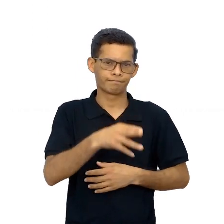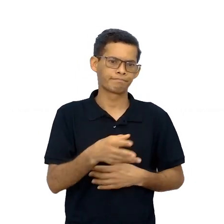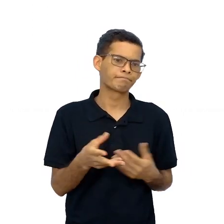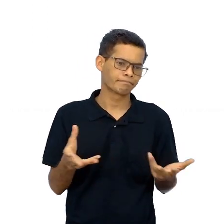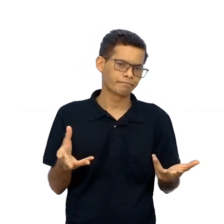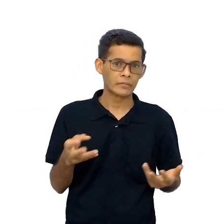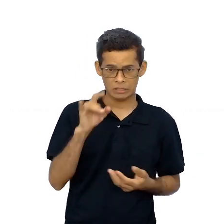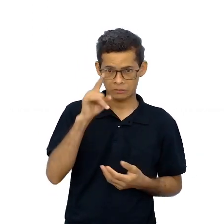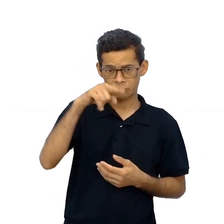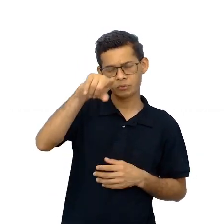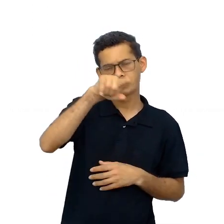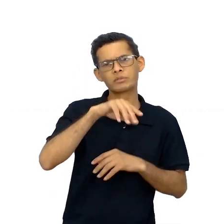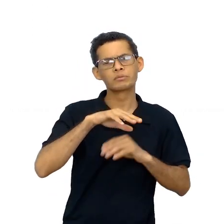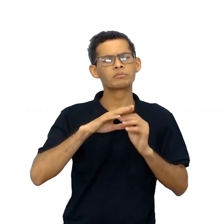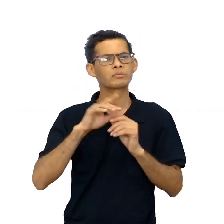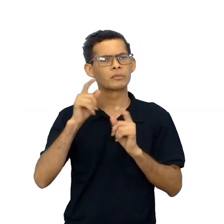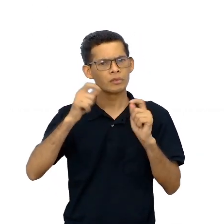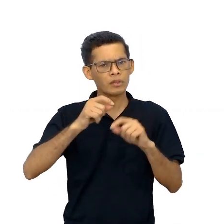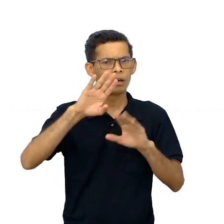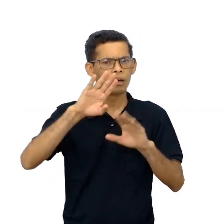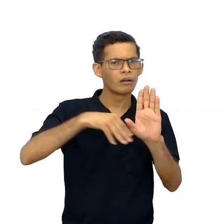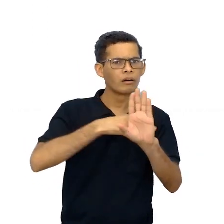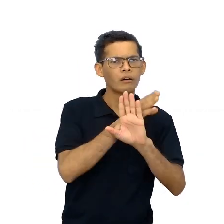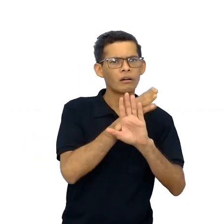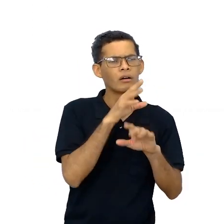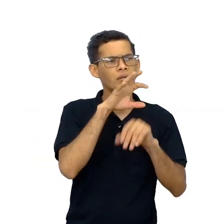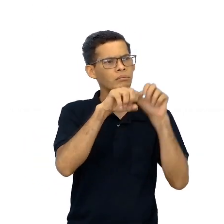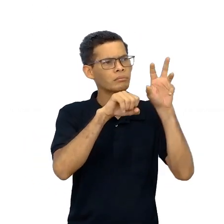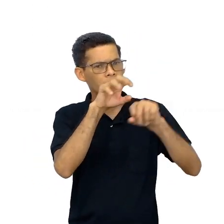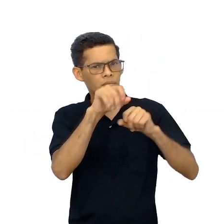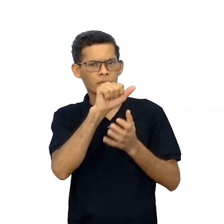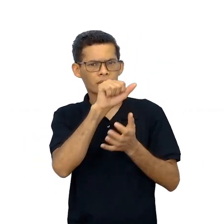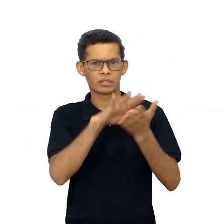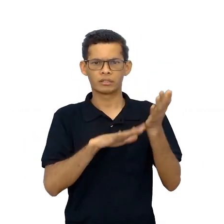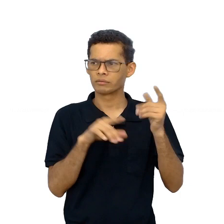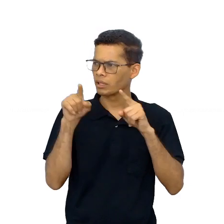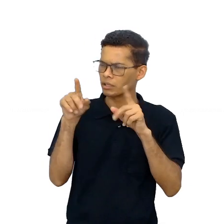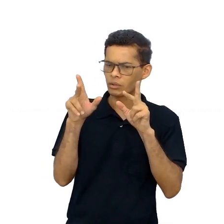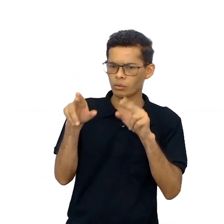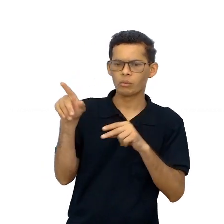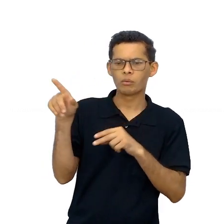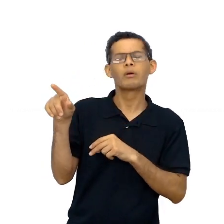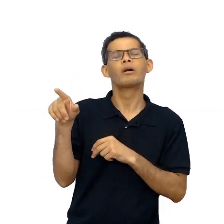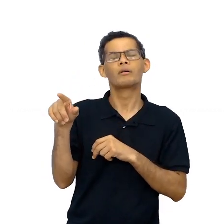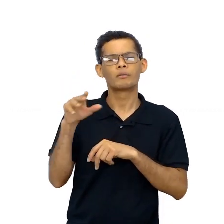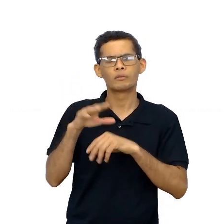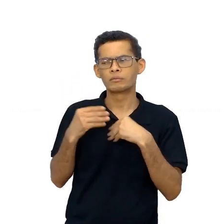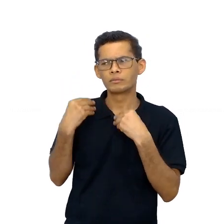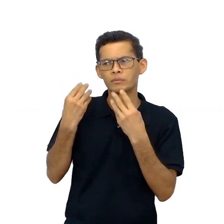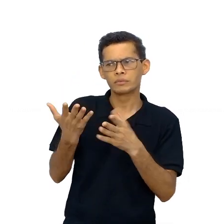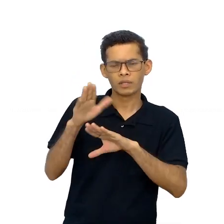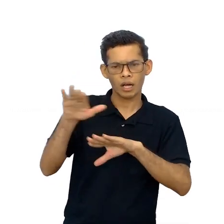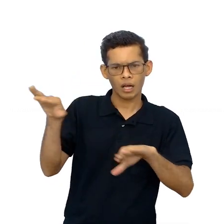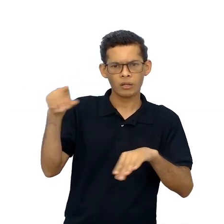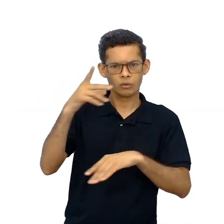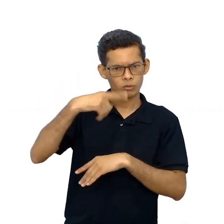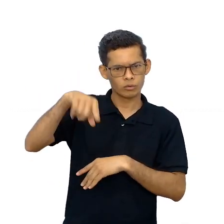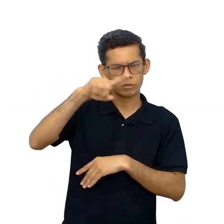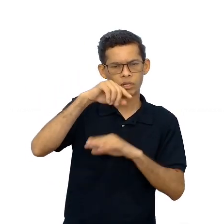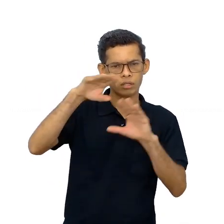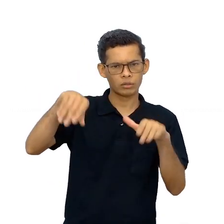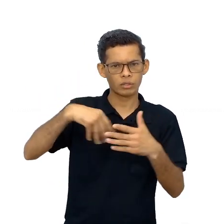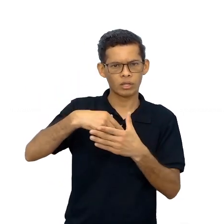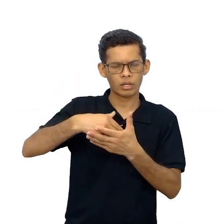puderem buscar para trabalhar, se for necessário na escola de vocês, a sequência de atividades 6 do volume 2 do